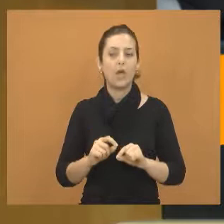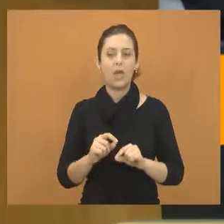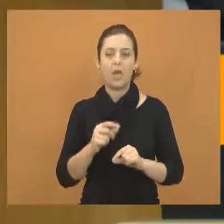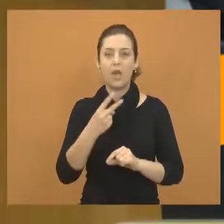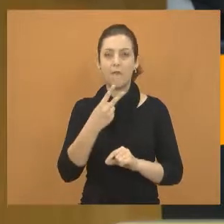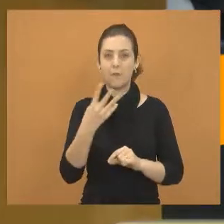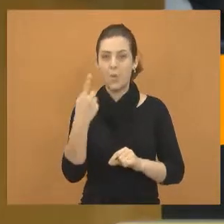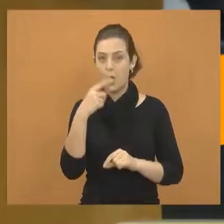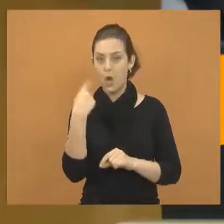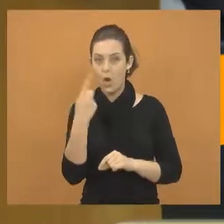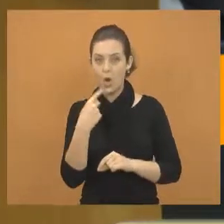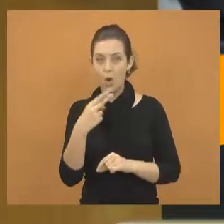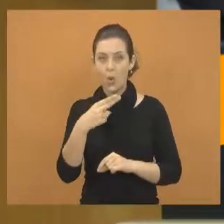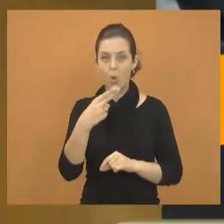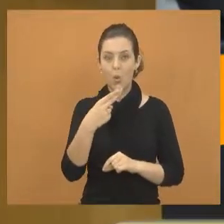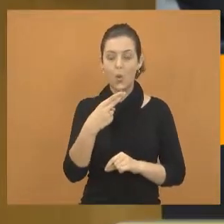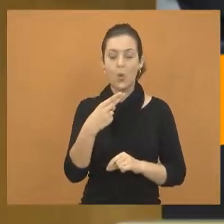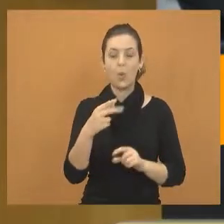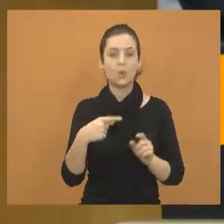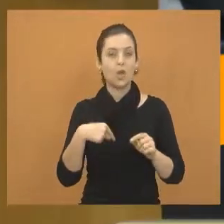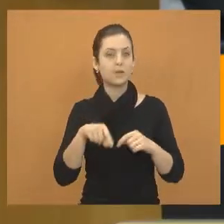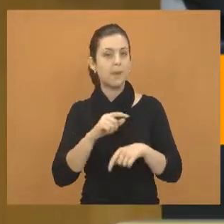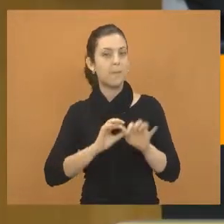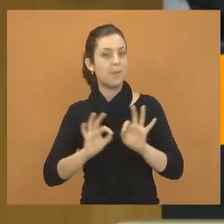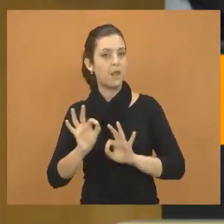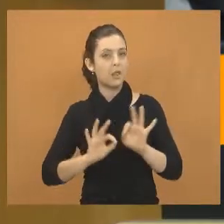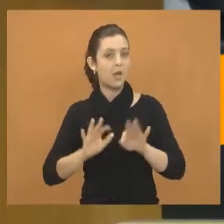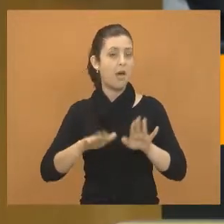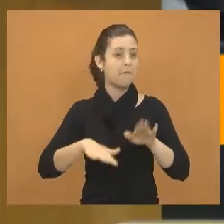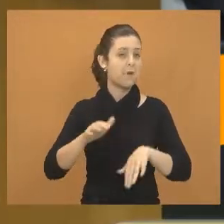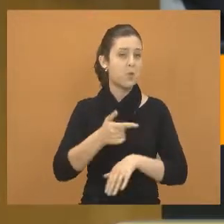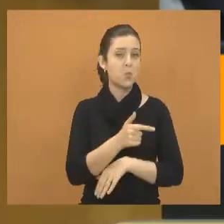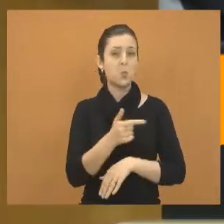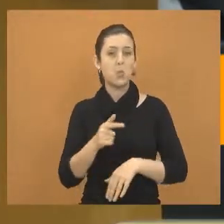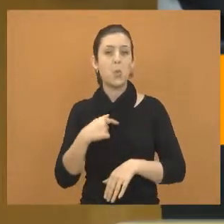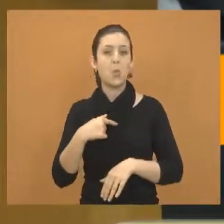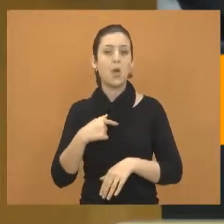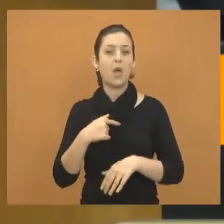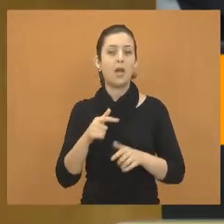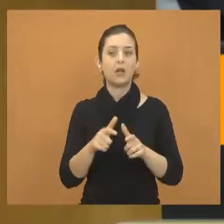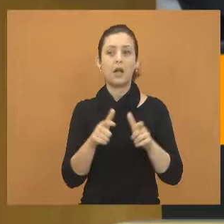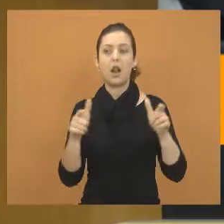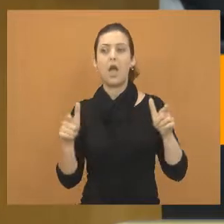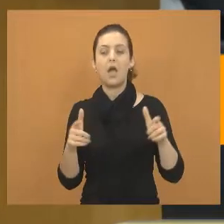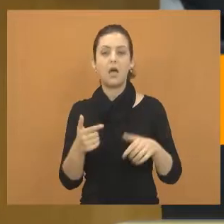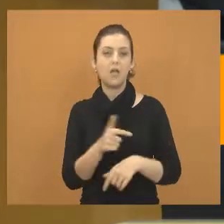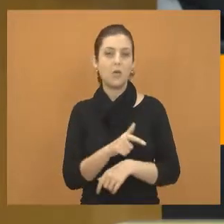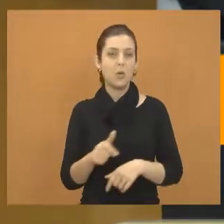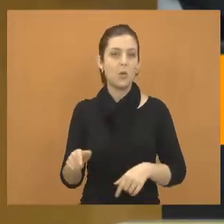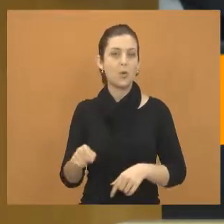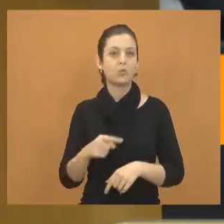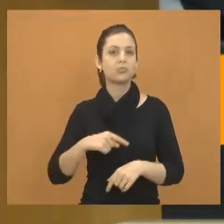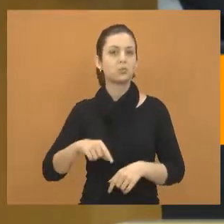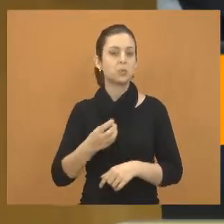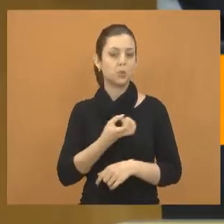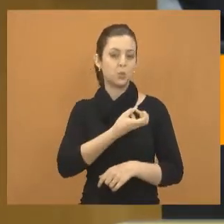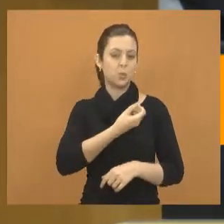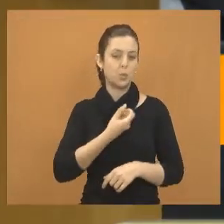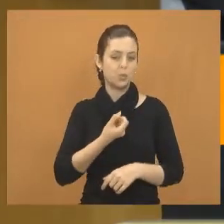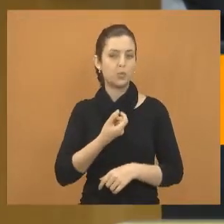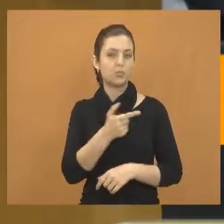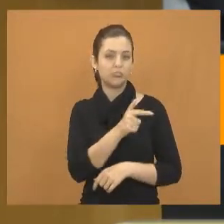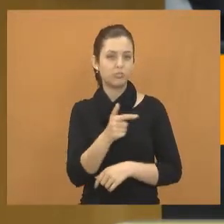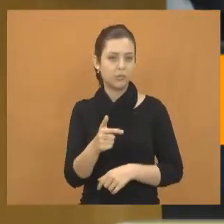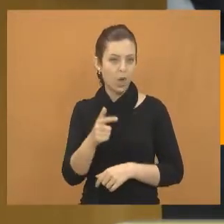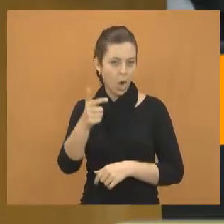24 horas que a gente planejou, talvez não tenha uma demanda grande. Eu vou até trazer, não tenho os números, vou pedir na